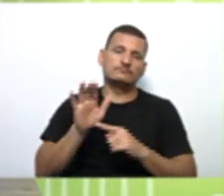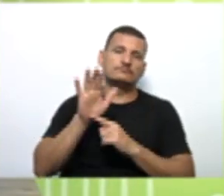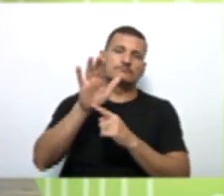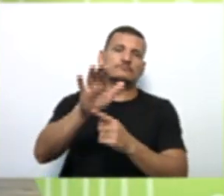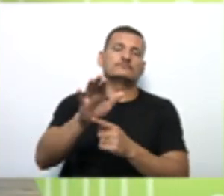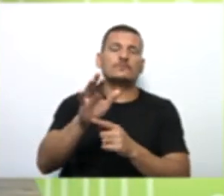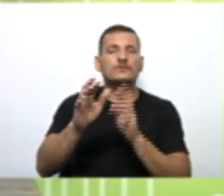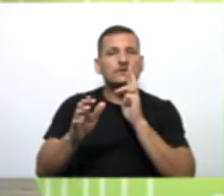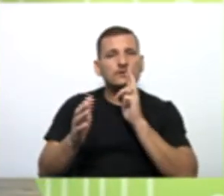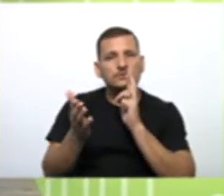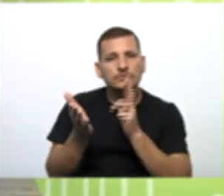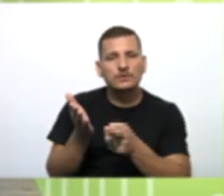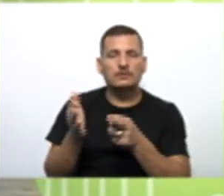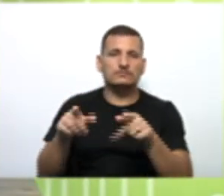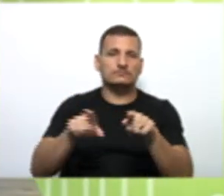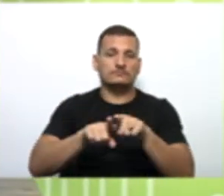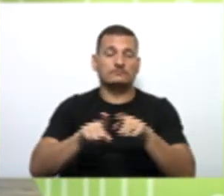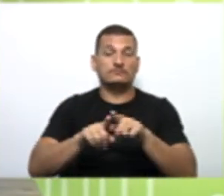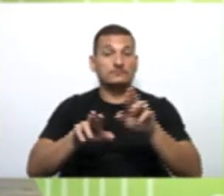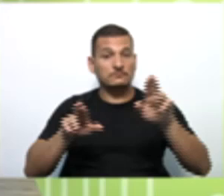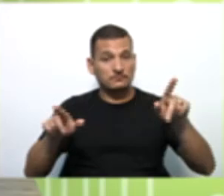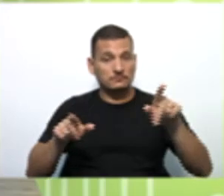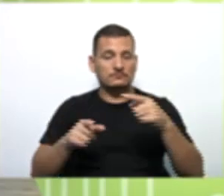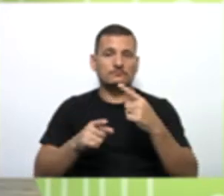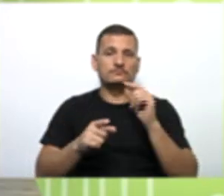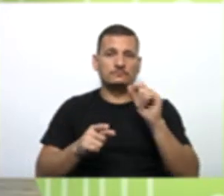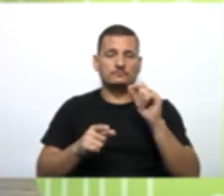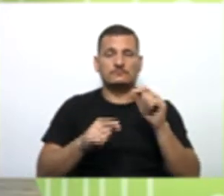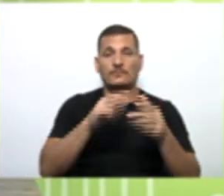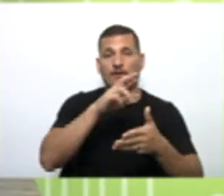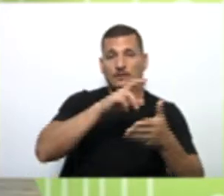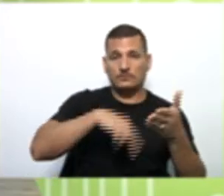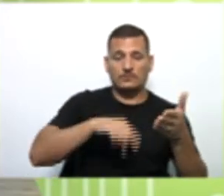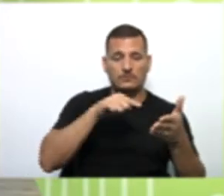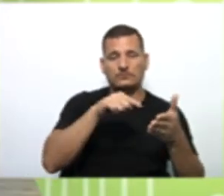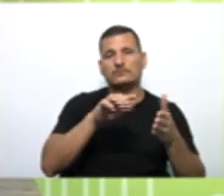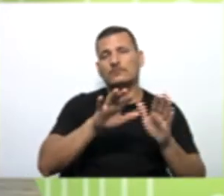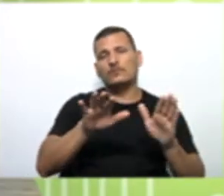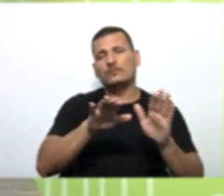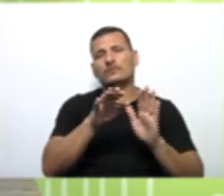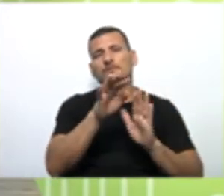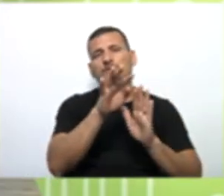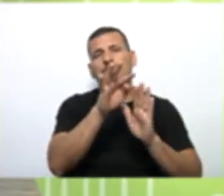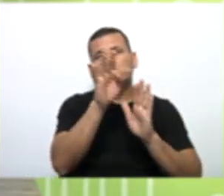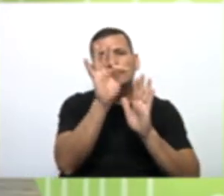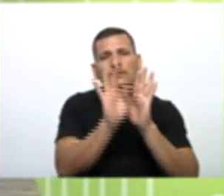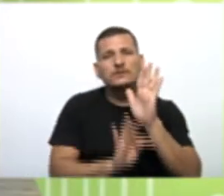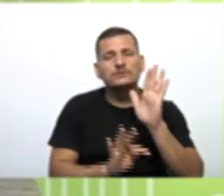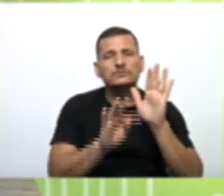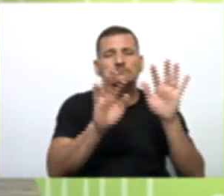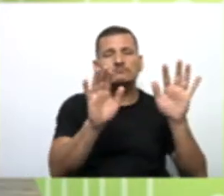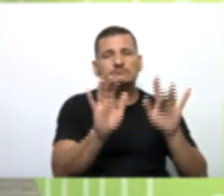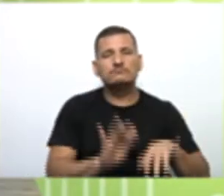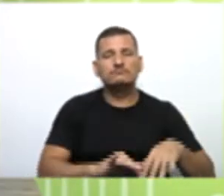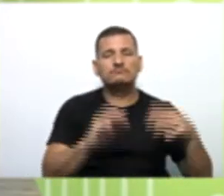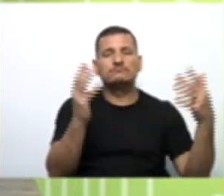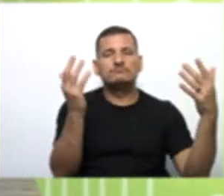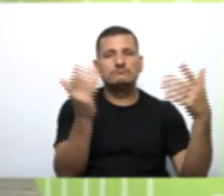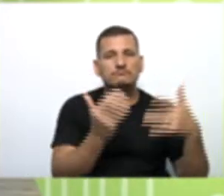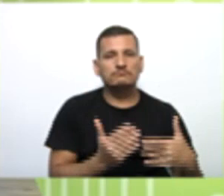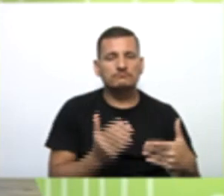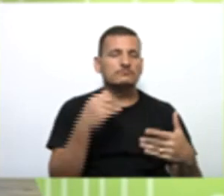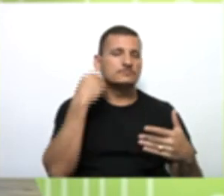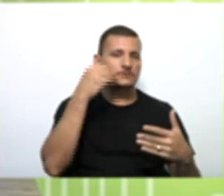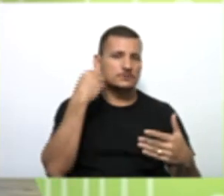resultados alcançados. A diferença é que, geralmente, no relatório, você faz um texto mais descritivo, de uma experiência vivenciada.